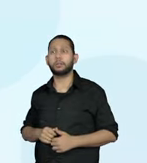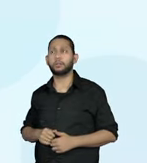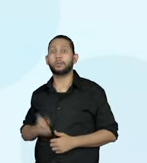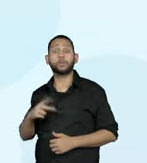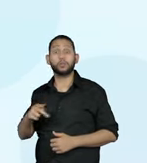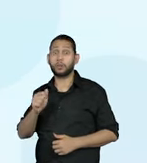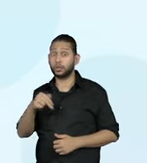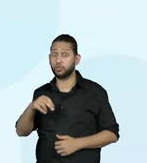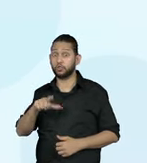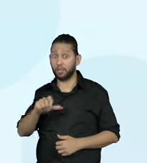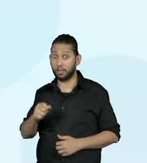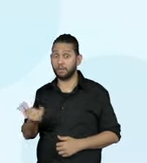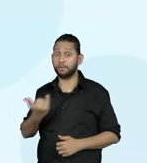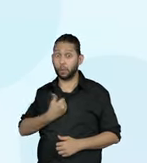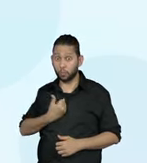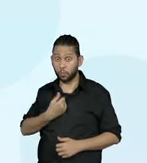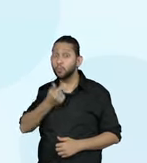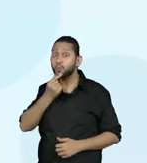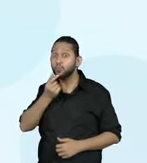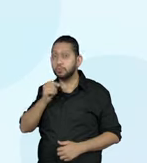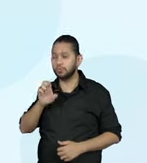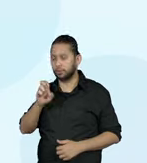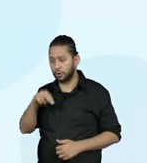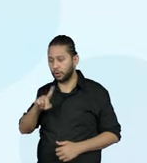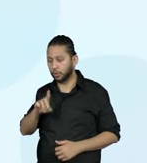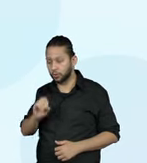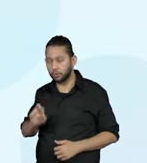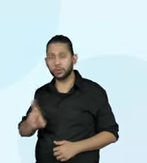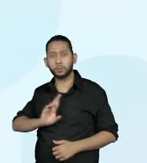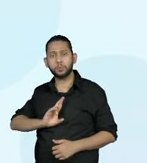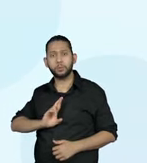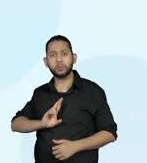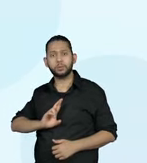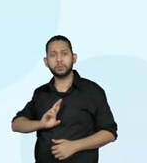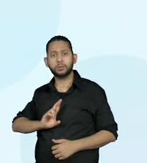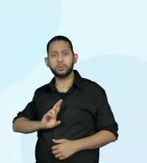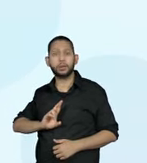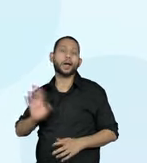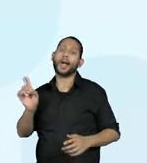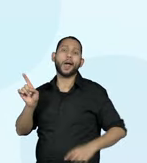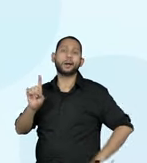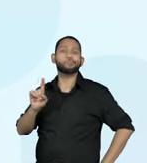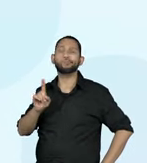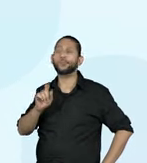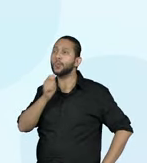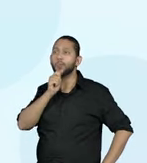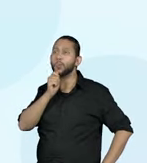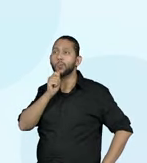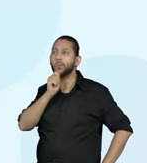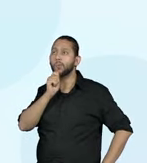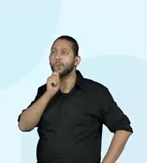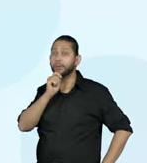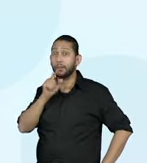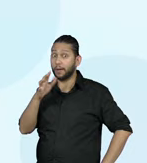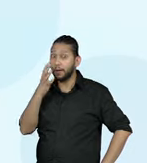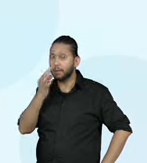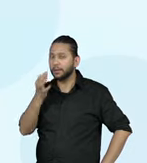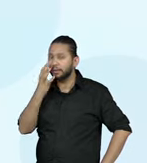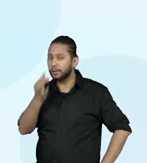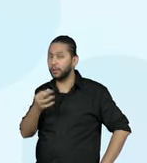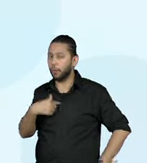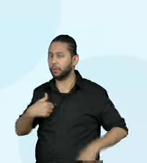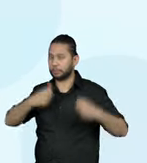disse que o Enzo também... aí, ó, o Enzo ainda não achou a pegadinha, hein? Então, Enzo, presta atenção que a prova